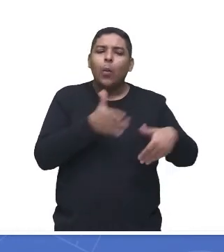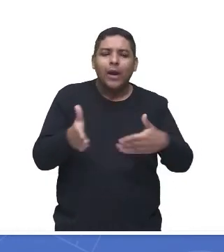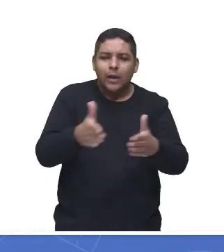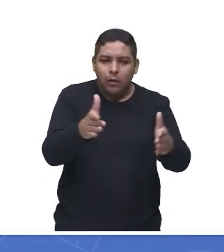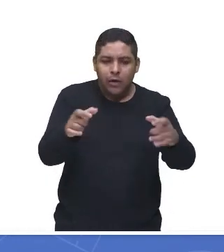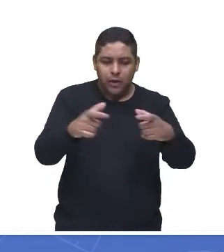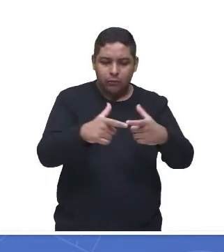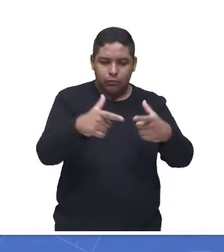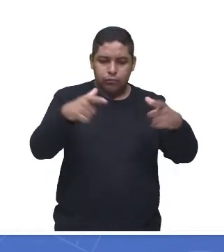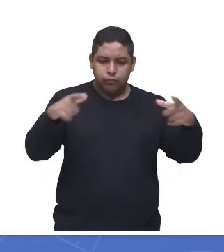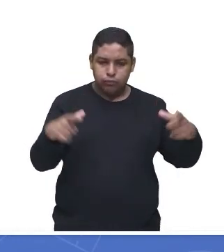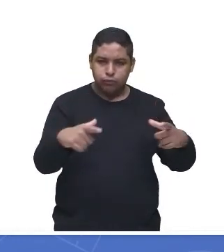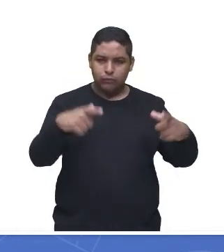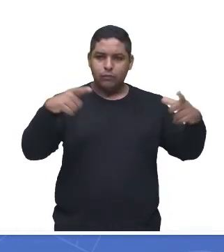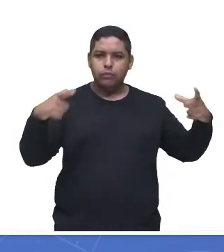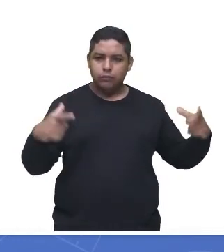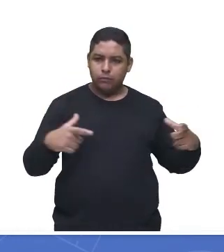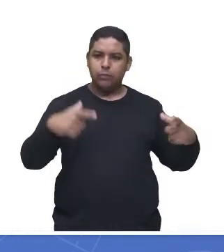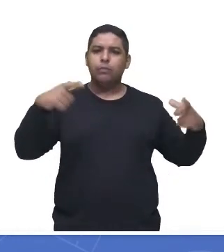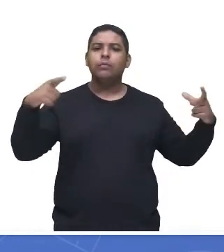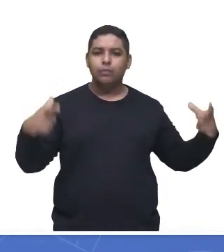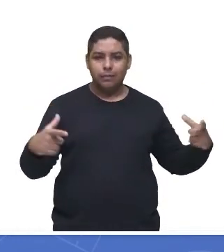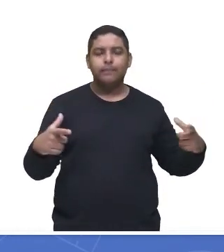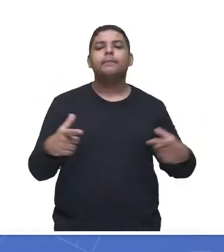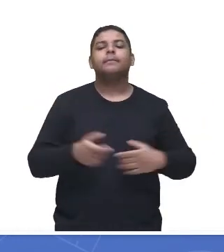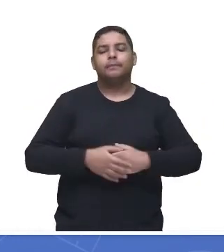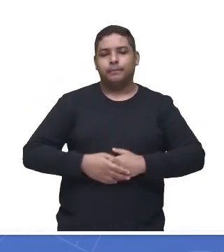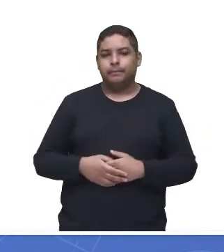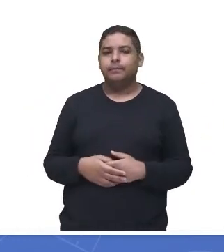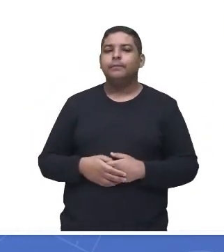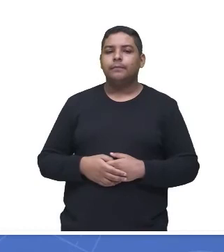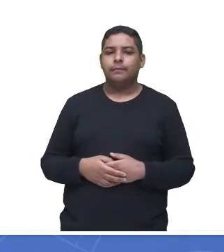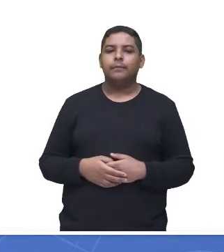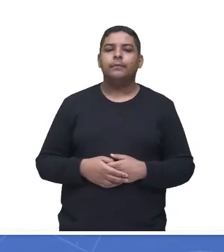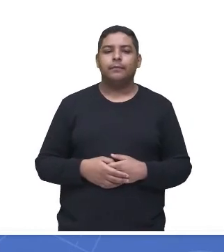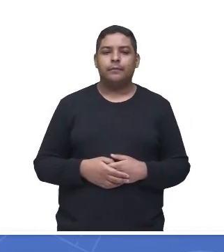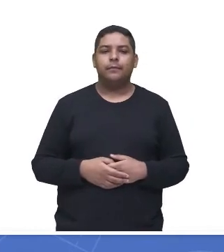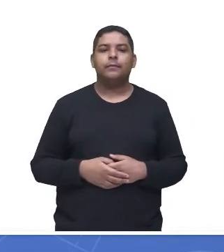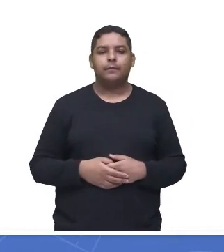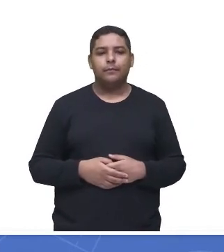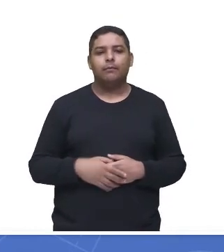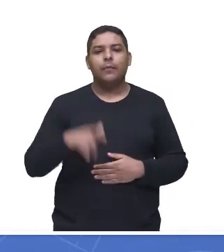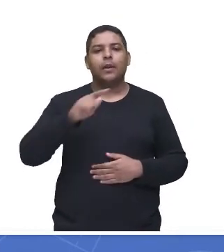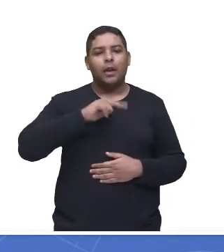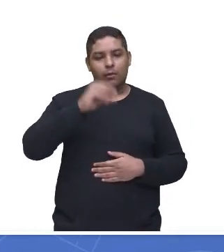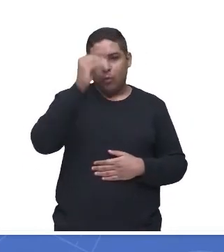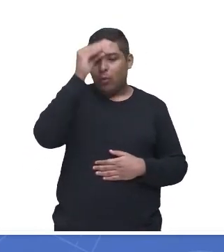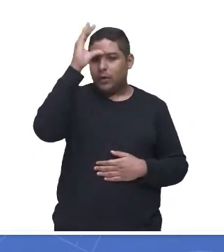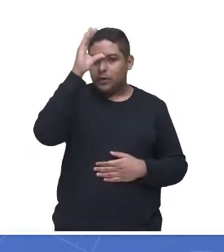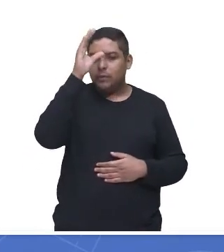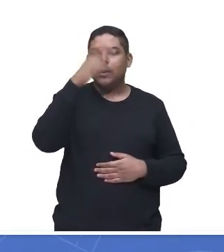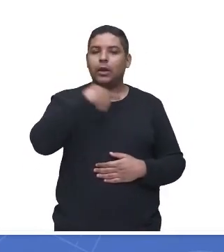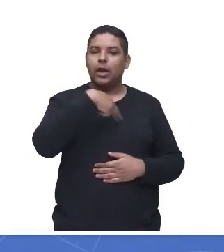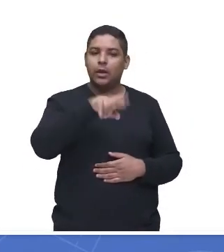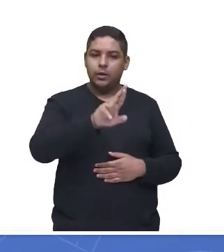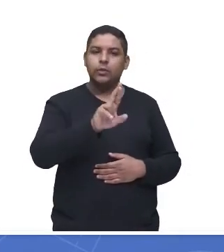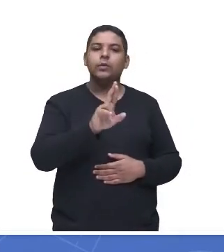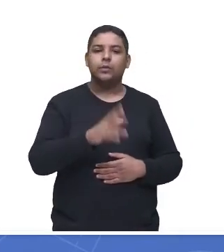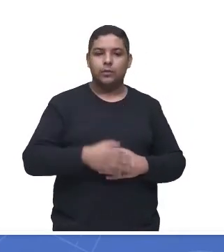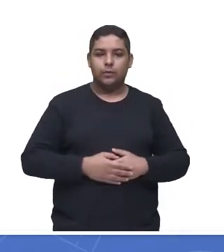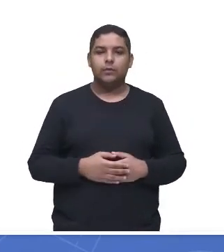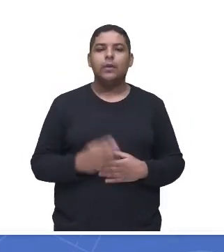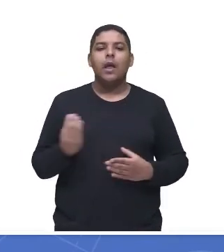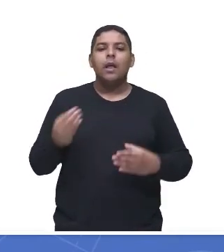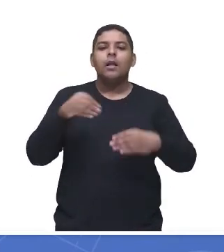É assim que funciona. Então a Larissa já jogou a pedrinha dela aí, ó, né? E ela trouxe um conhecimento religioso dentro de